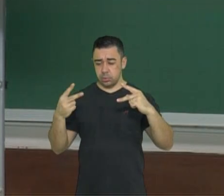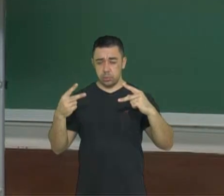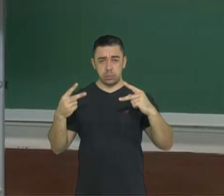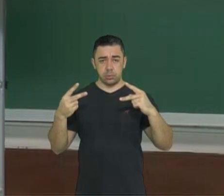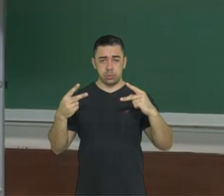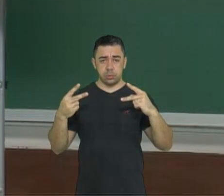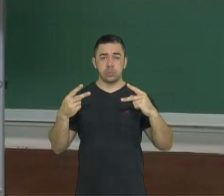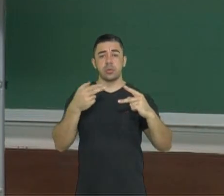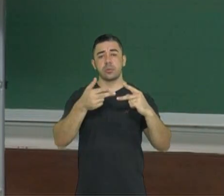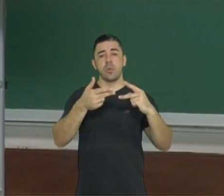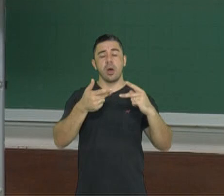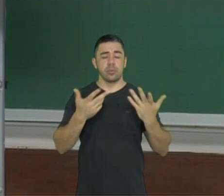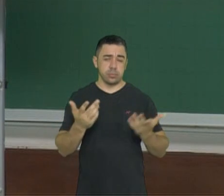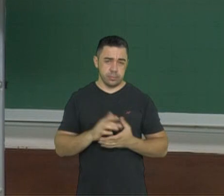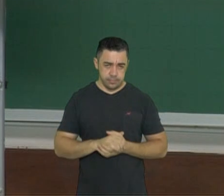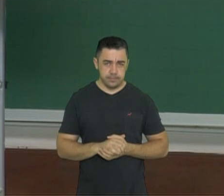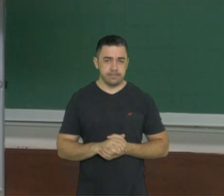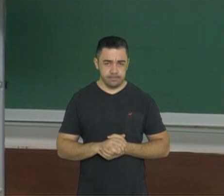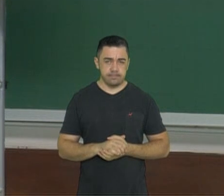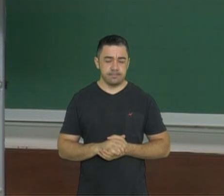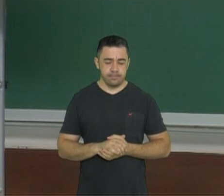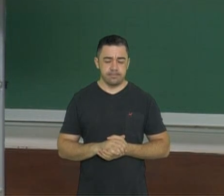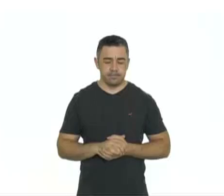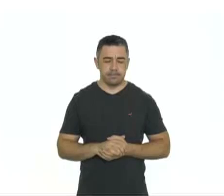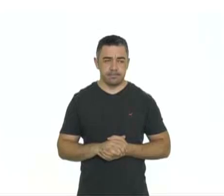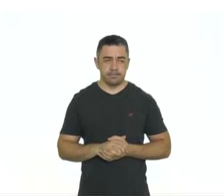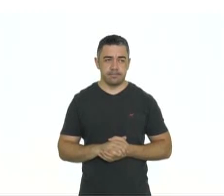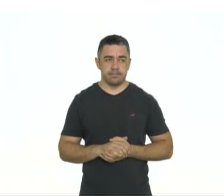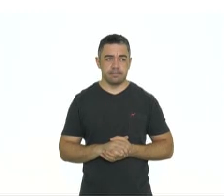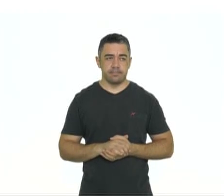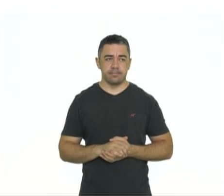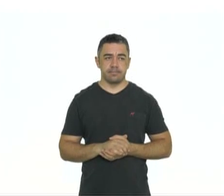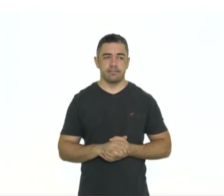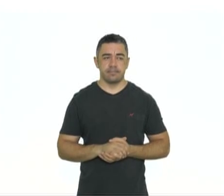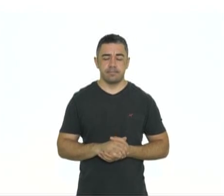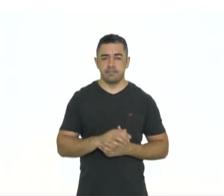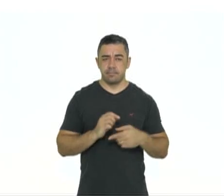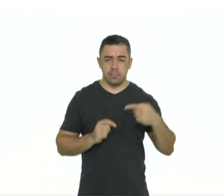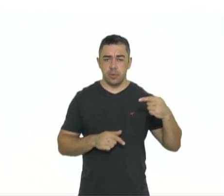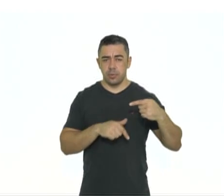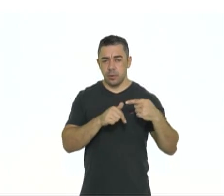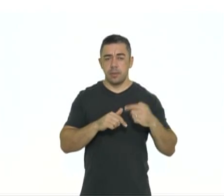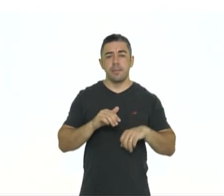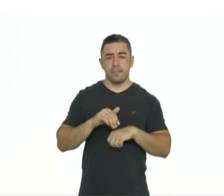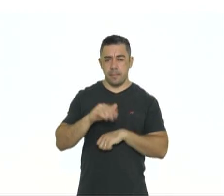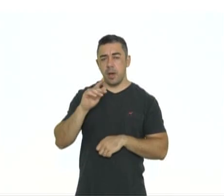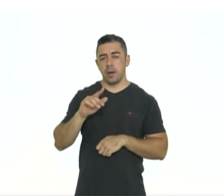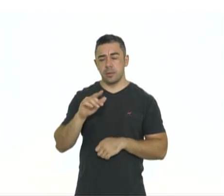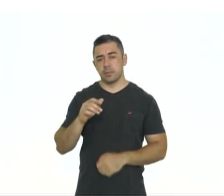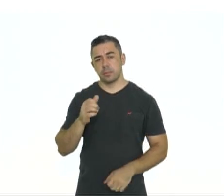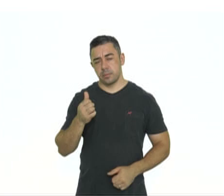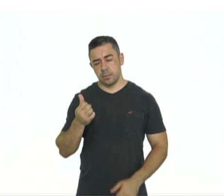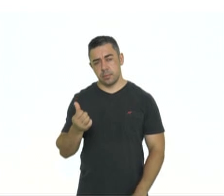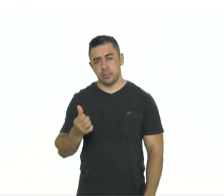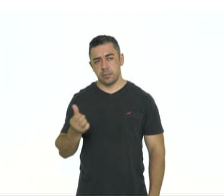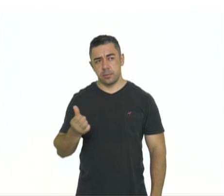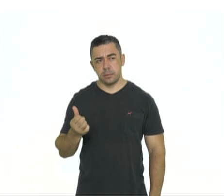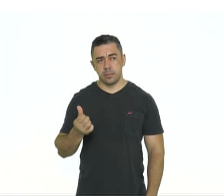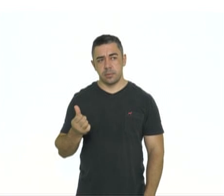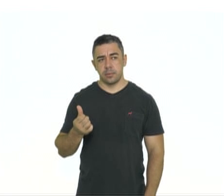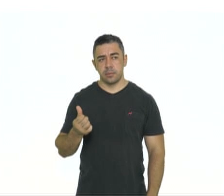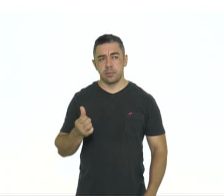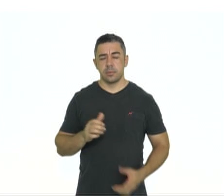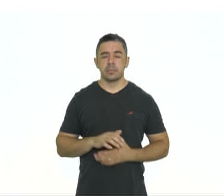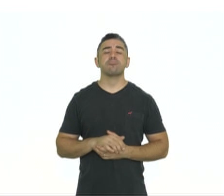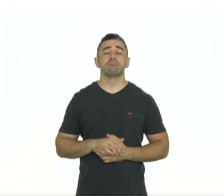exatamente iguais Tom FF também menos 7 a maior módulo né desculpa